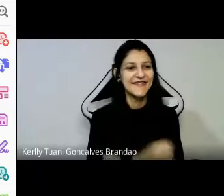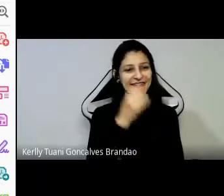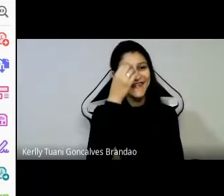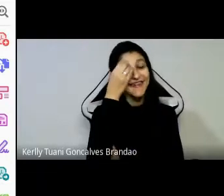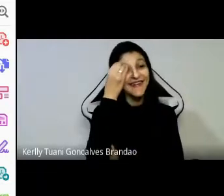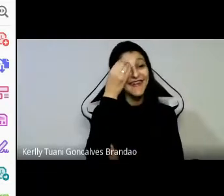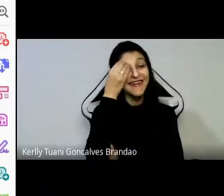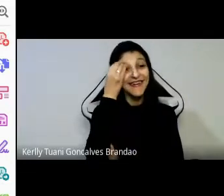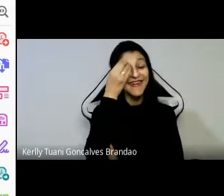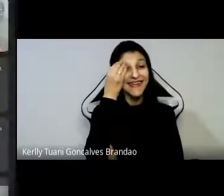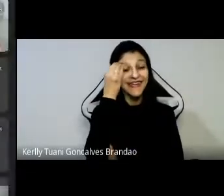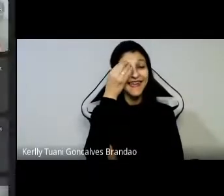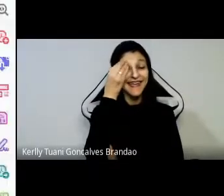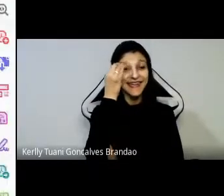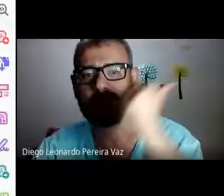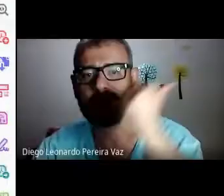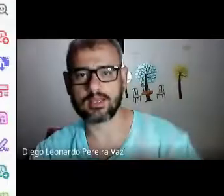Isso.